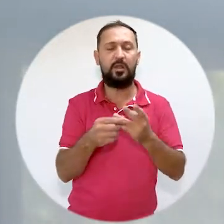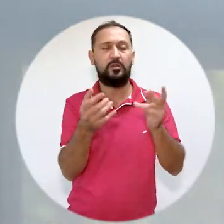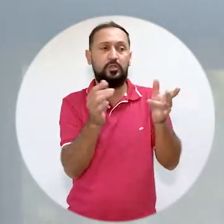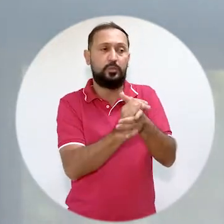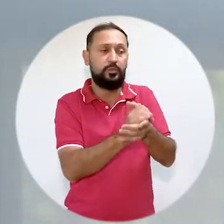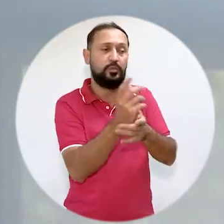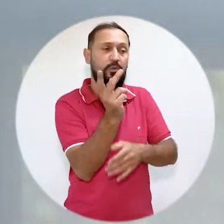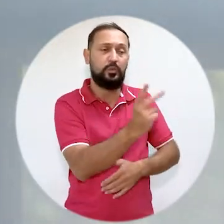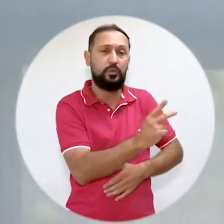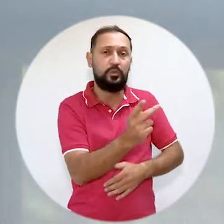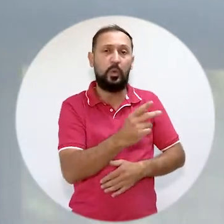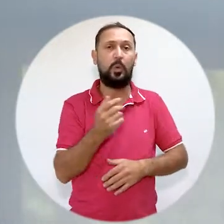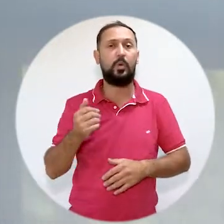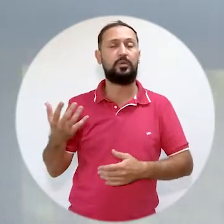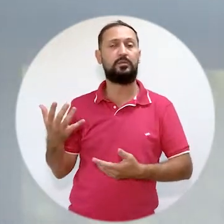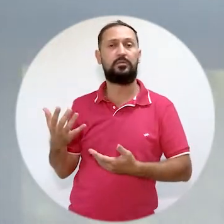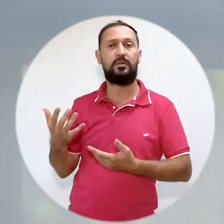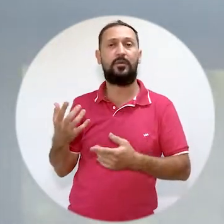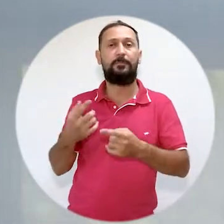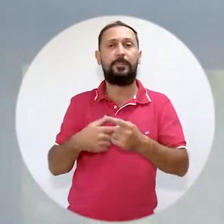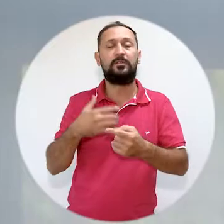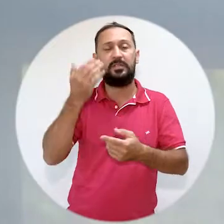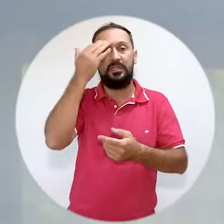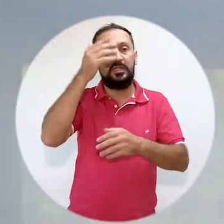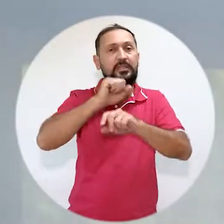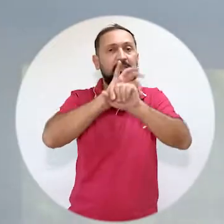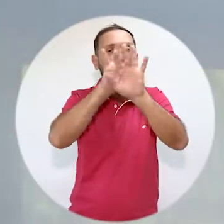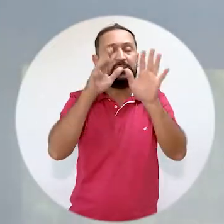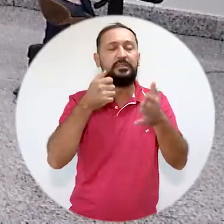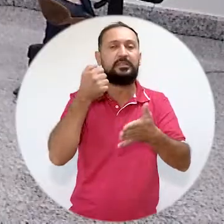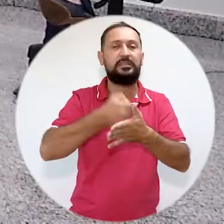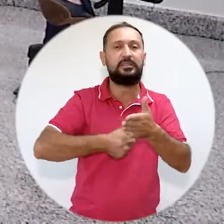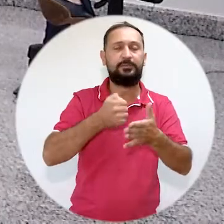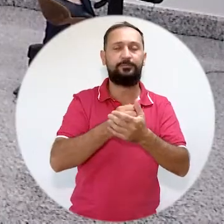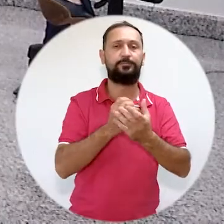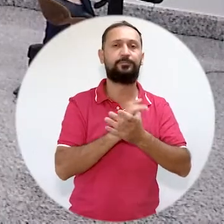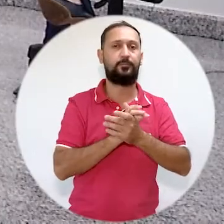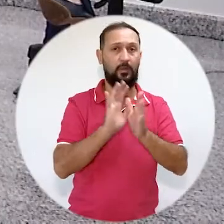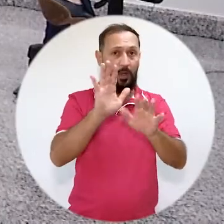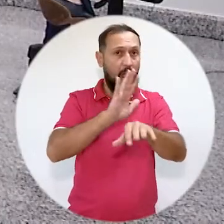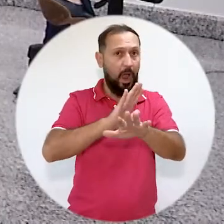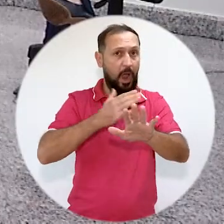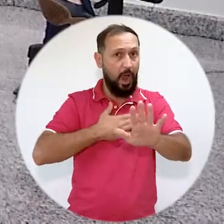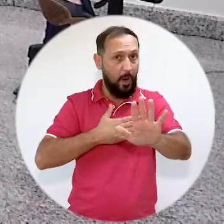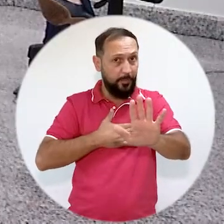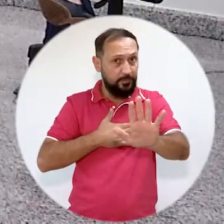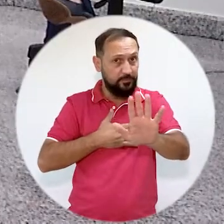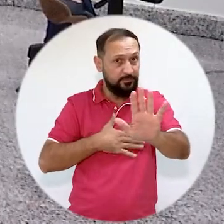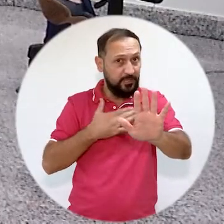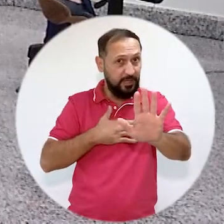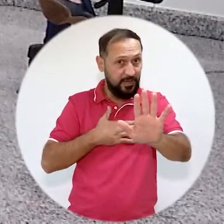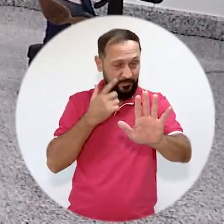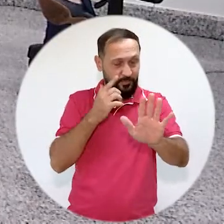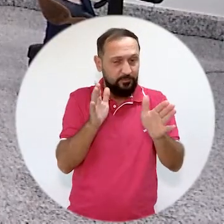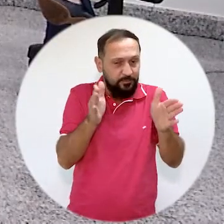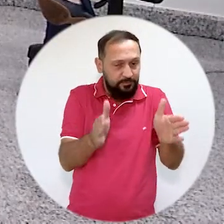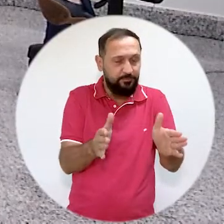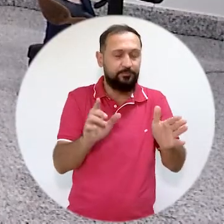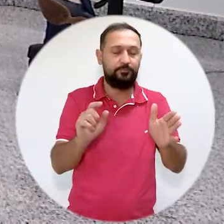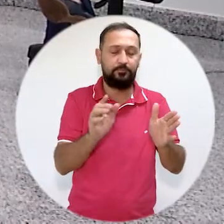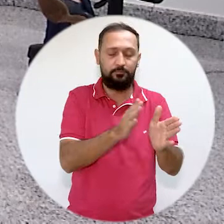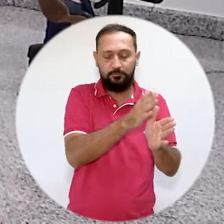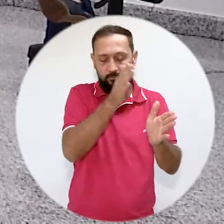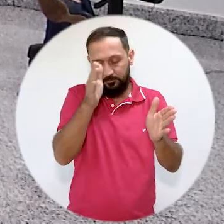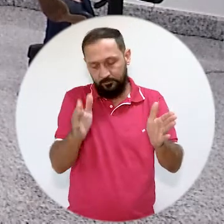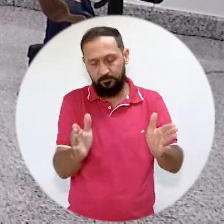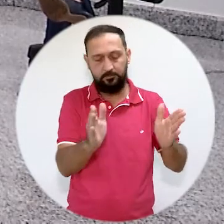esposa, para ser resiliente e aceitar essa nova rotina. Mas, Juliana, vamos por partes. Karine, boa a tua questão que a Karine levantou, vamos por